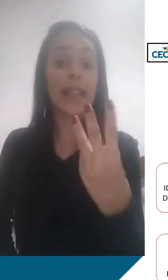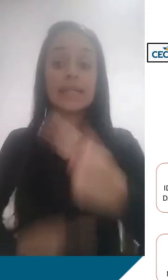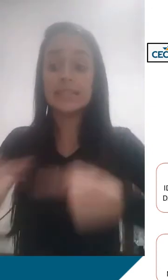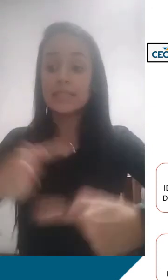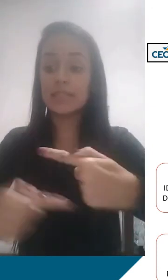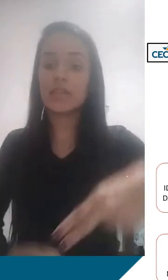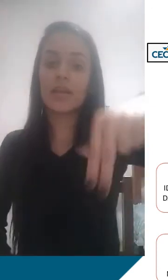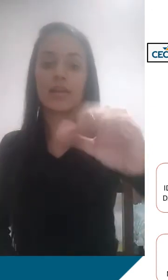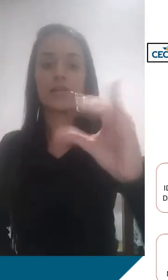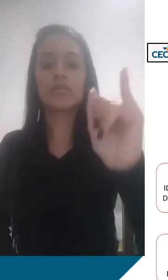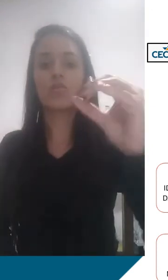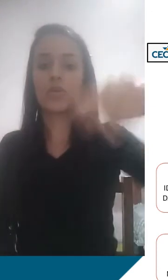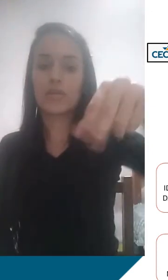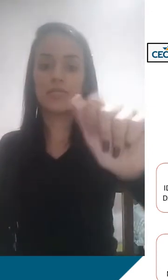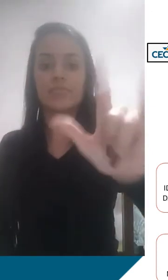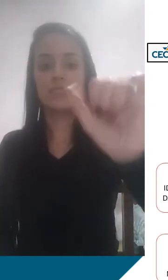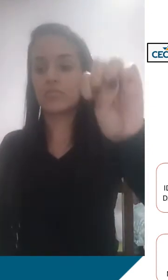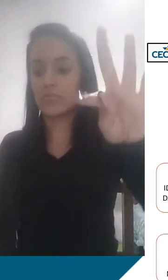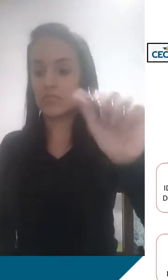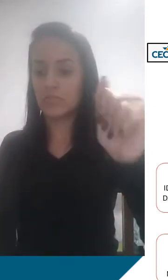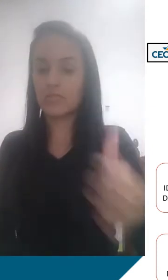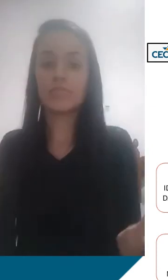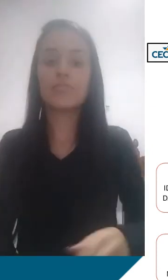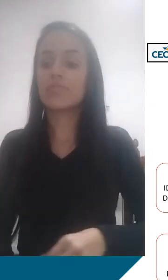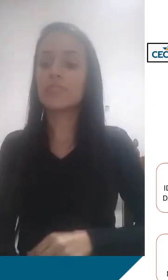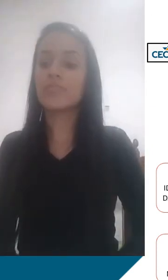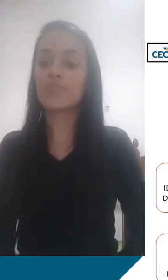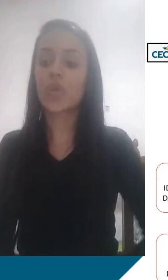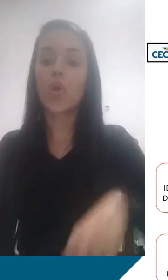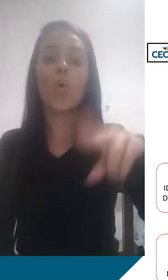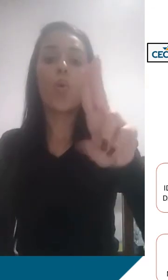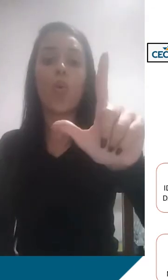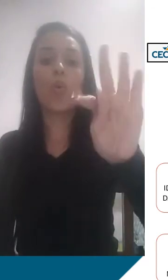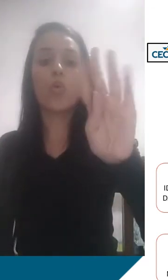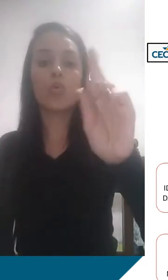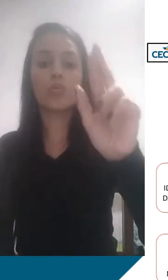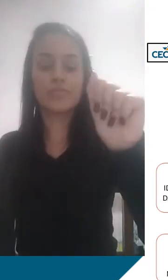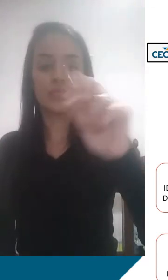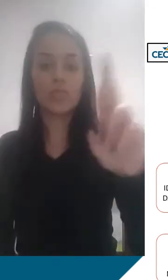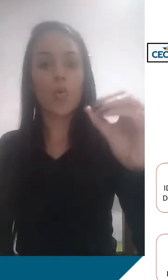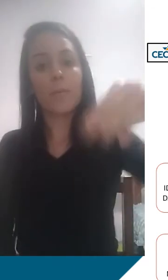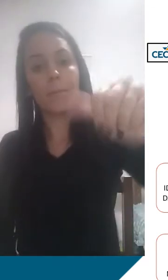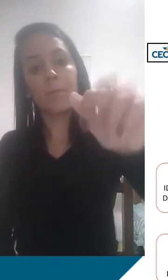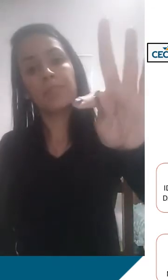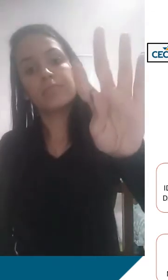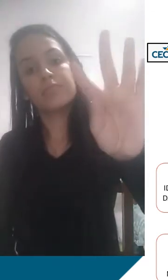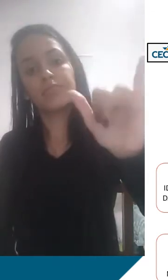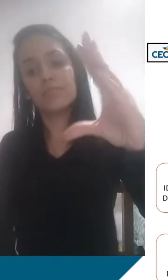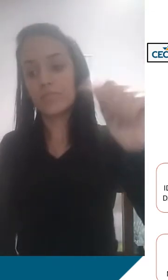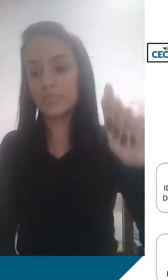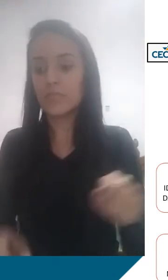social. Bom, terminamos aqui nossa aula de romantismo, espero que tenham gostado.